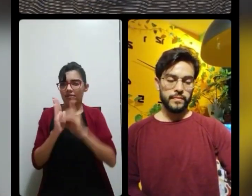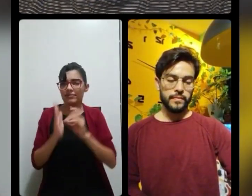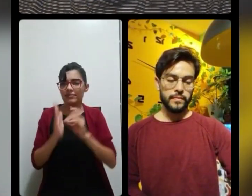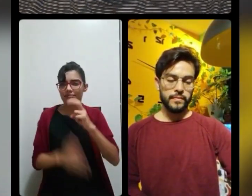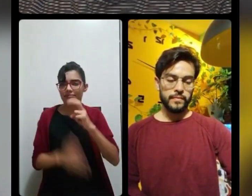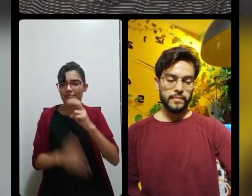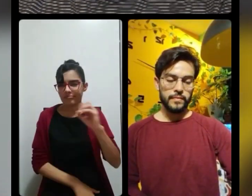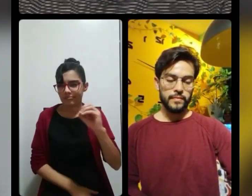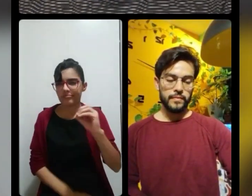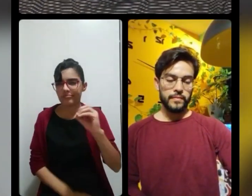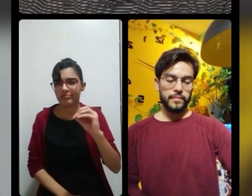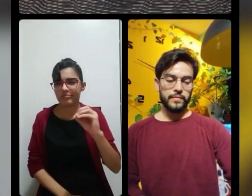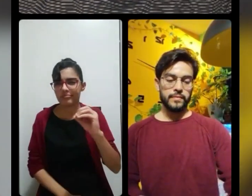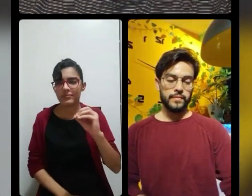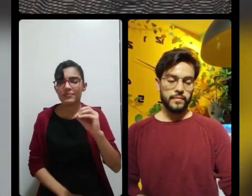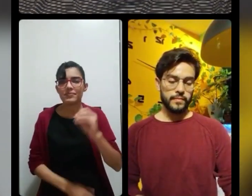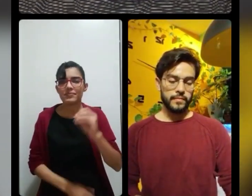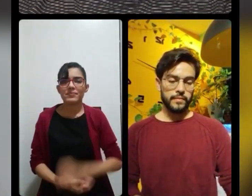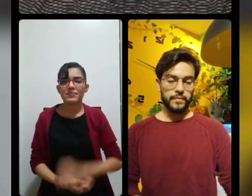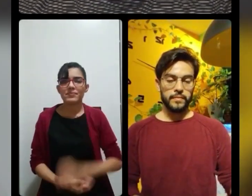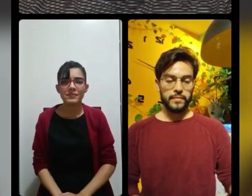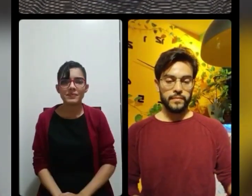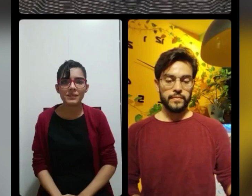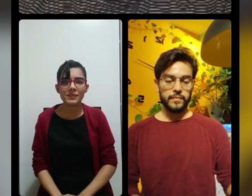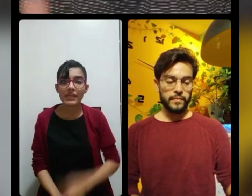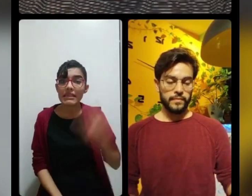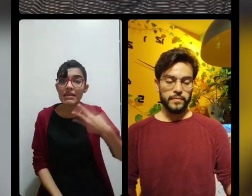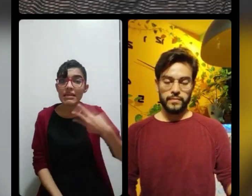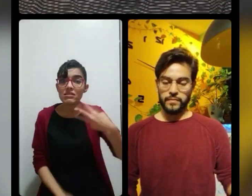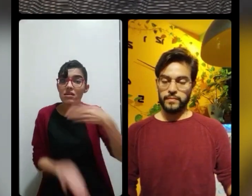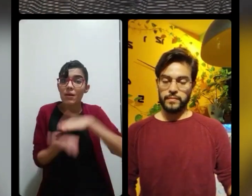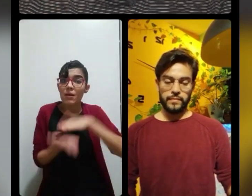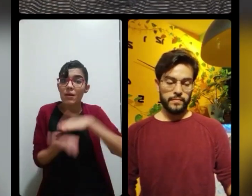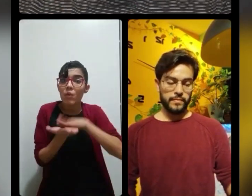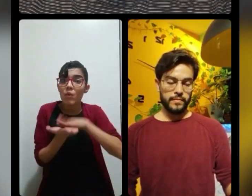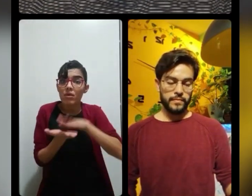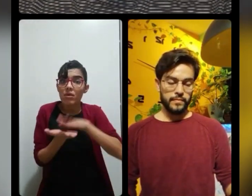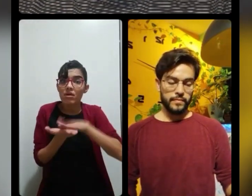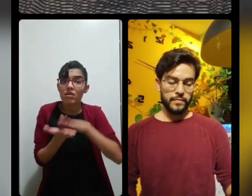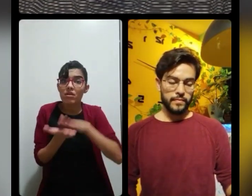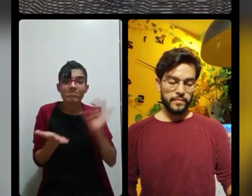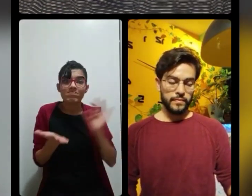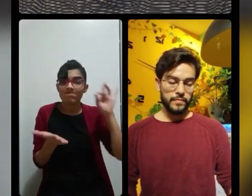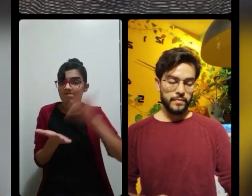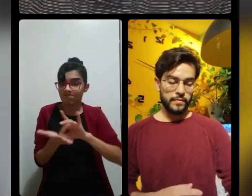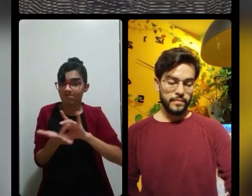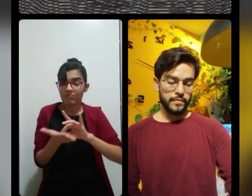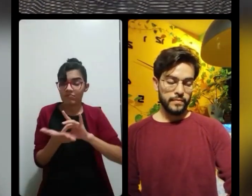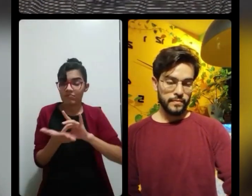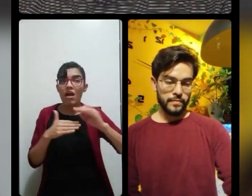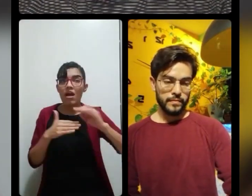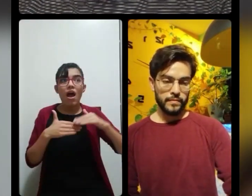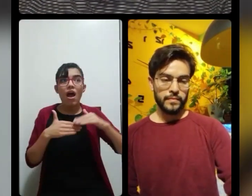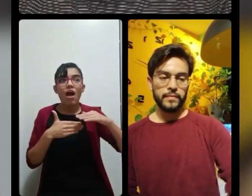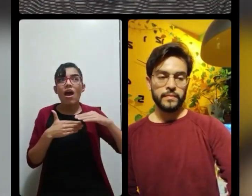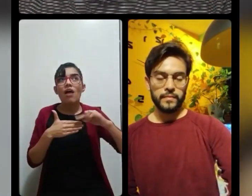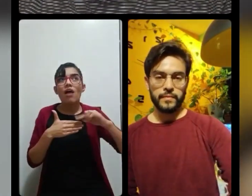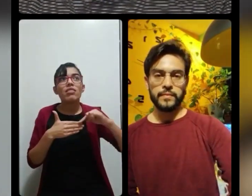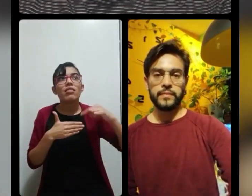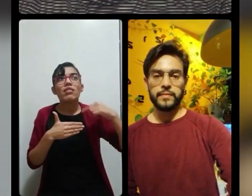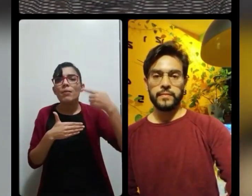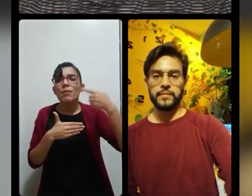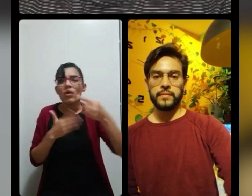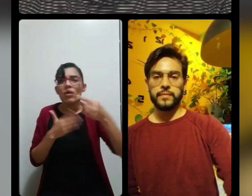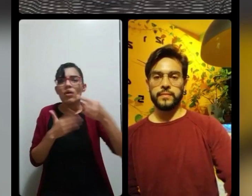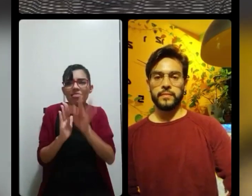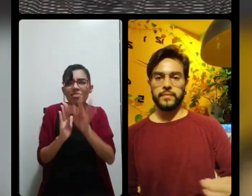terceira edição, que é uma edição já ampliada e é a edição definitiva. Depois da terceira edição ele não volta a mexer no texto. E ela